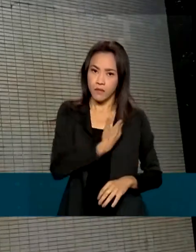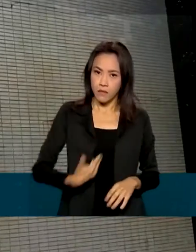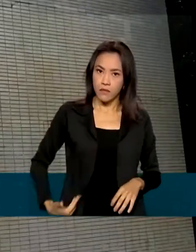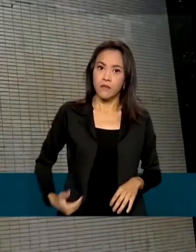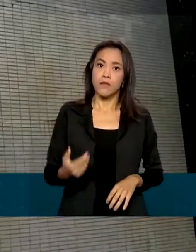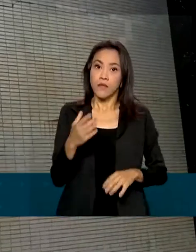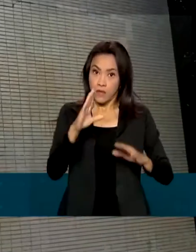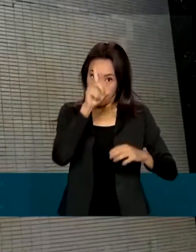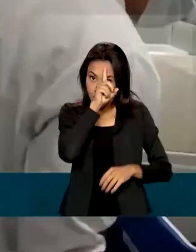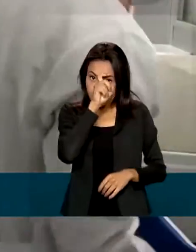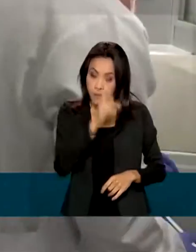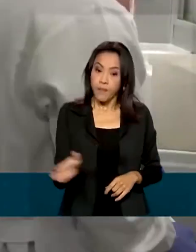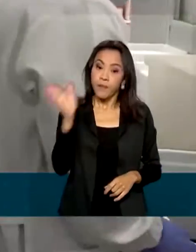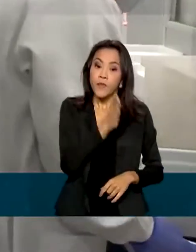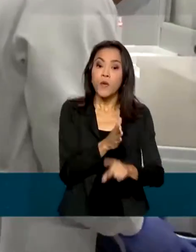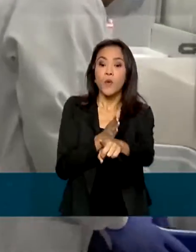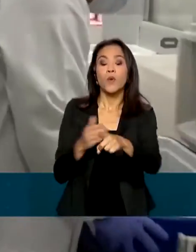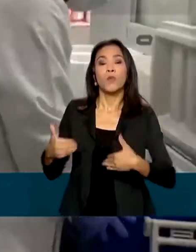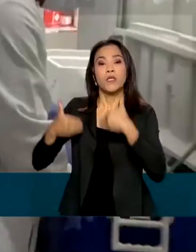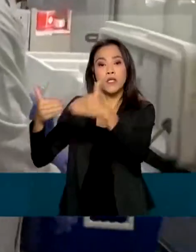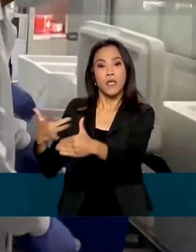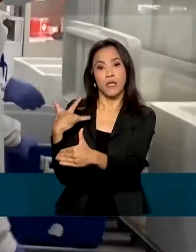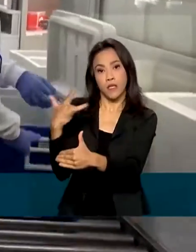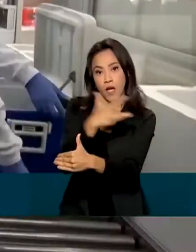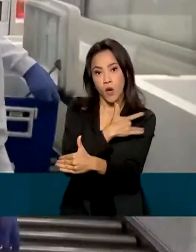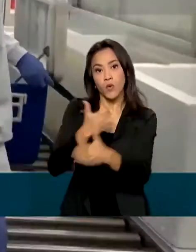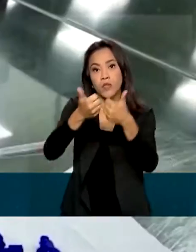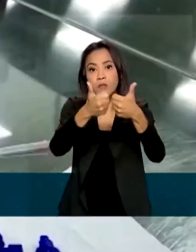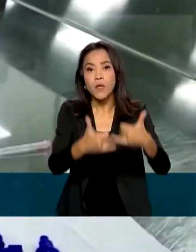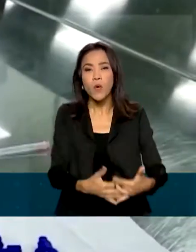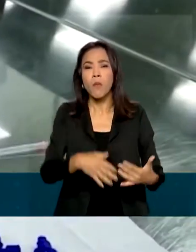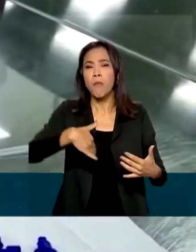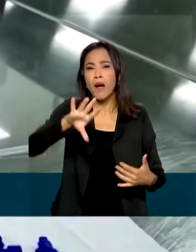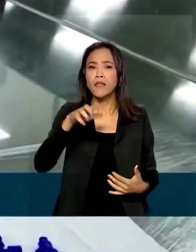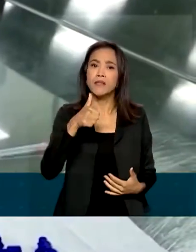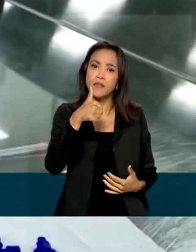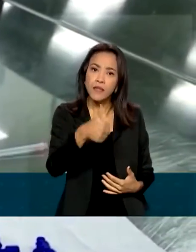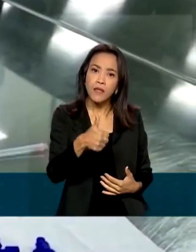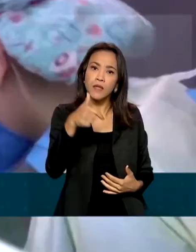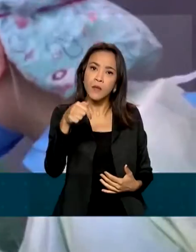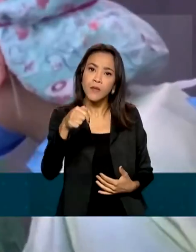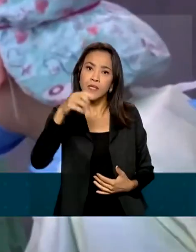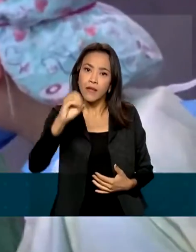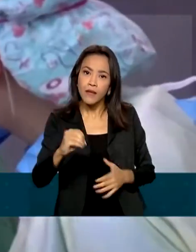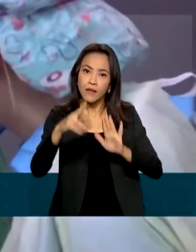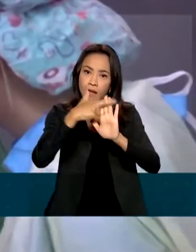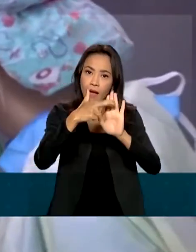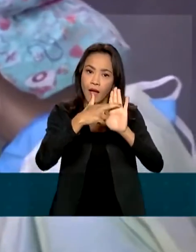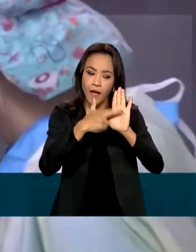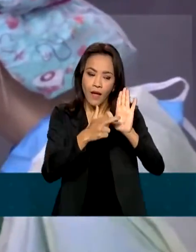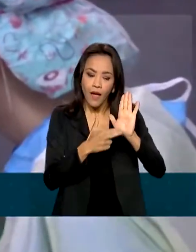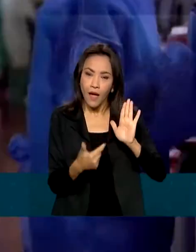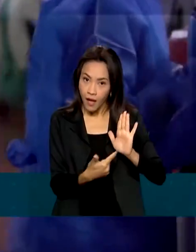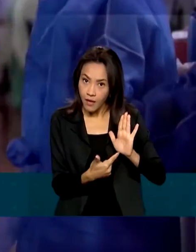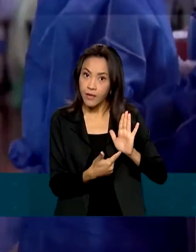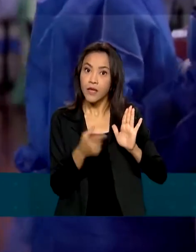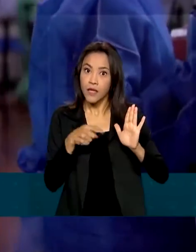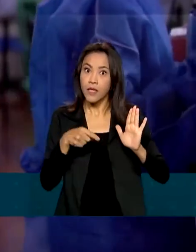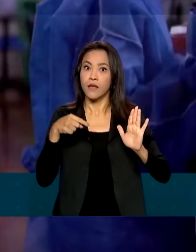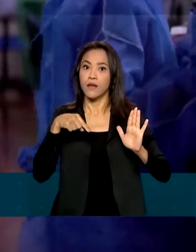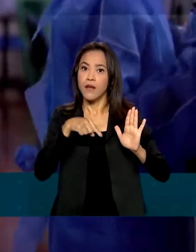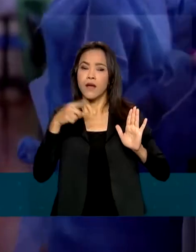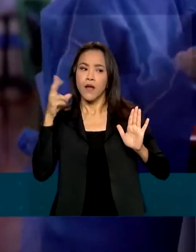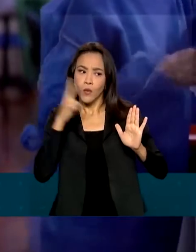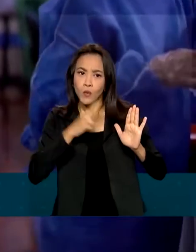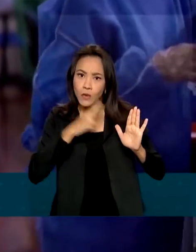Ministério da Saúde informou também que mais de 170 normas que levam em consideração a situação de emergência no país